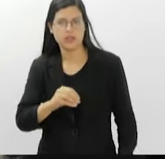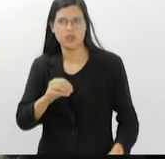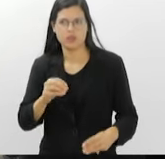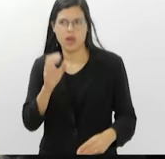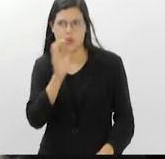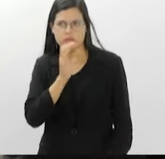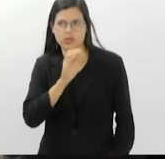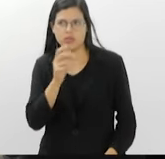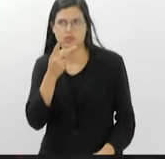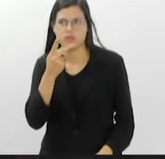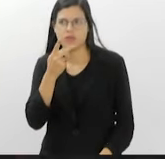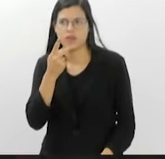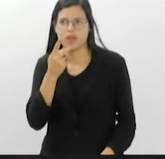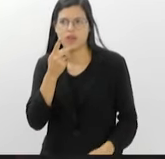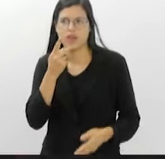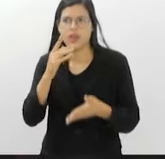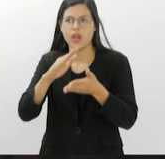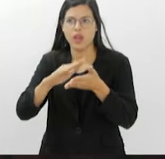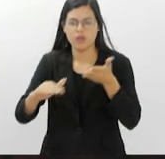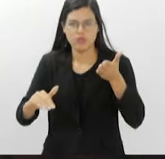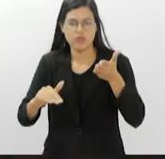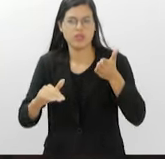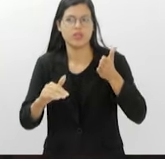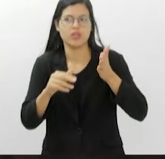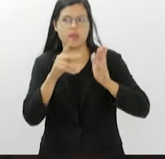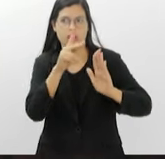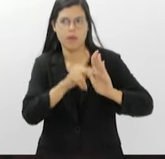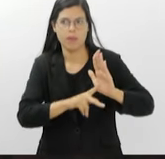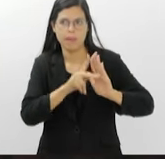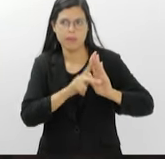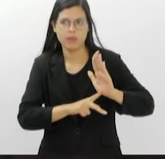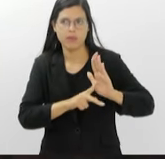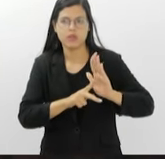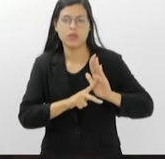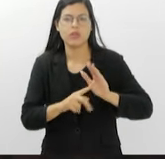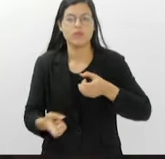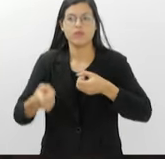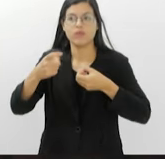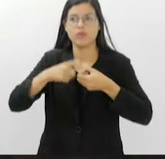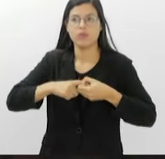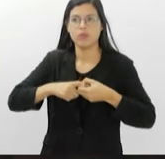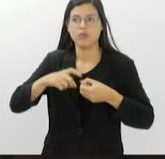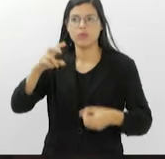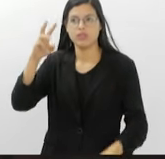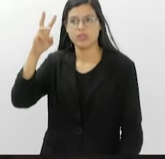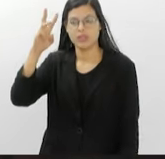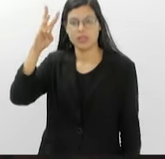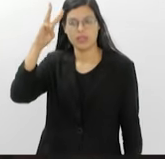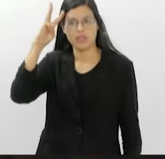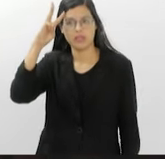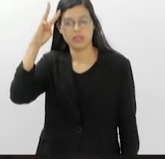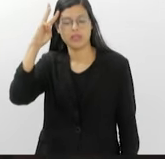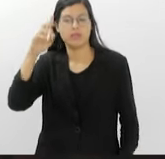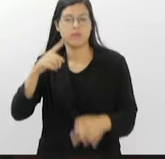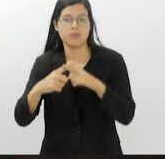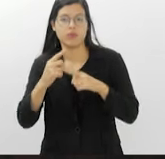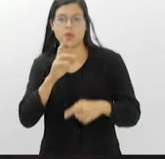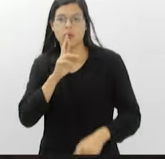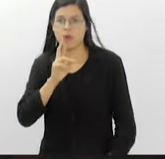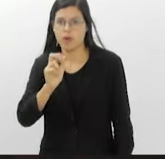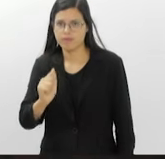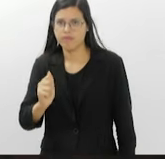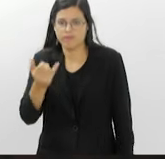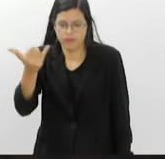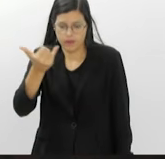crédito de eu retirar o projeto de pauta, retornar na terça, porque o próprio Amorim me informou que isso foi debate, diversas